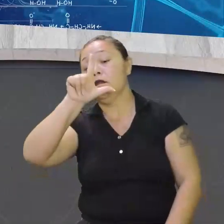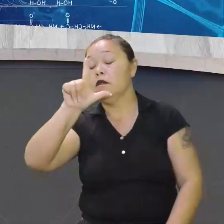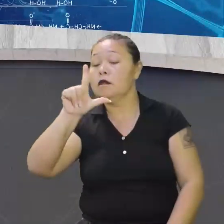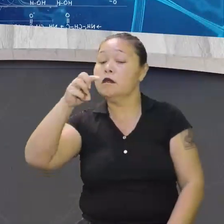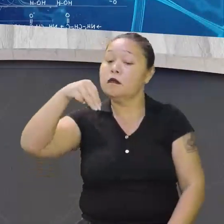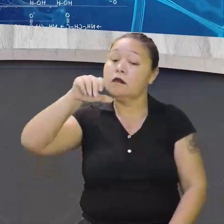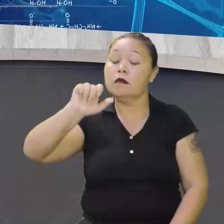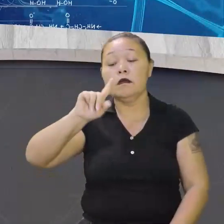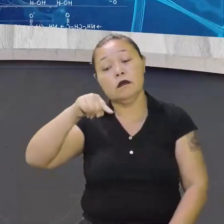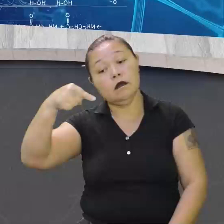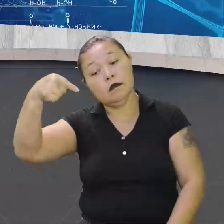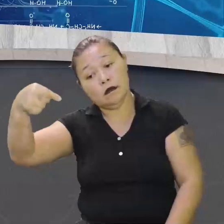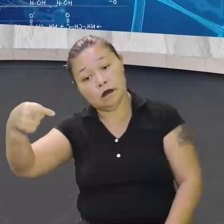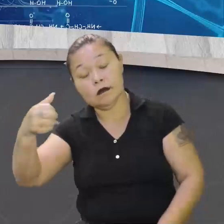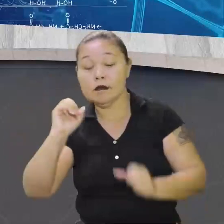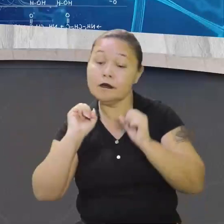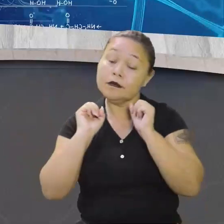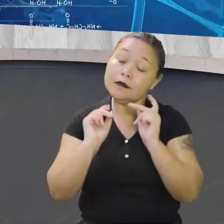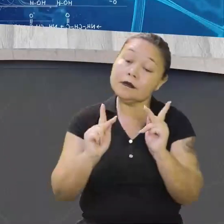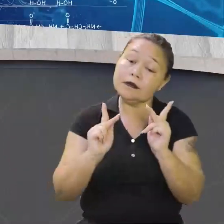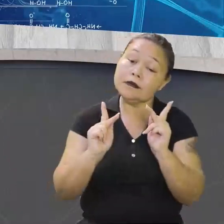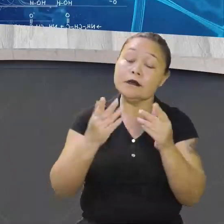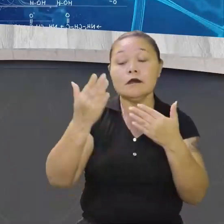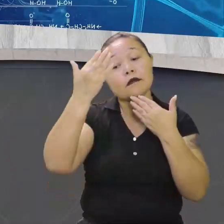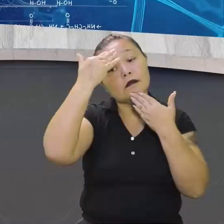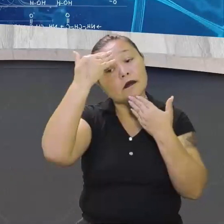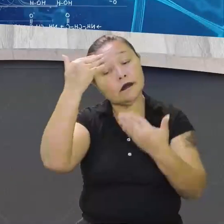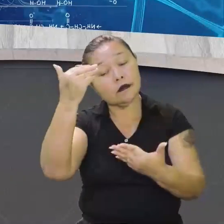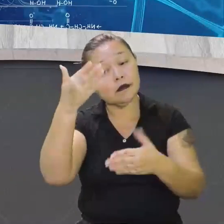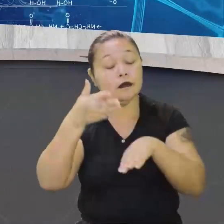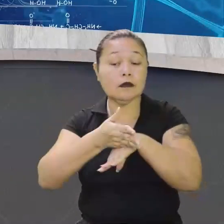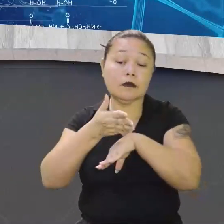e assim sucessivamente, ok? Obrigado pela